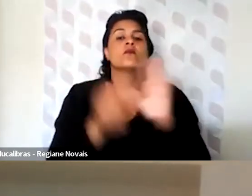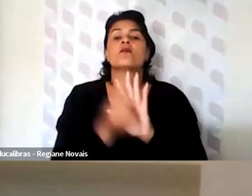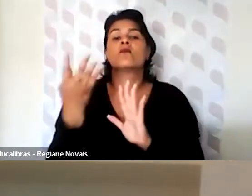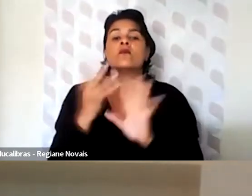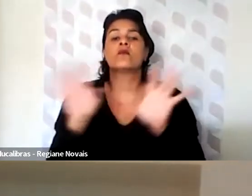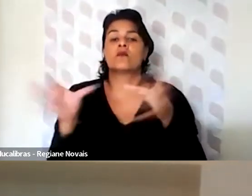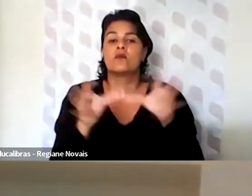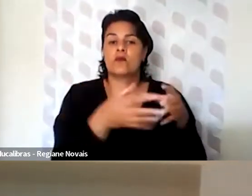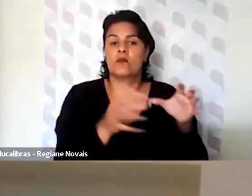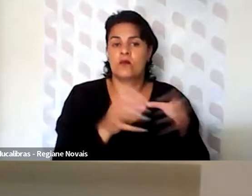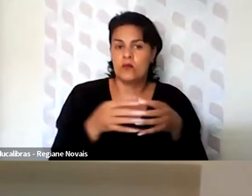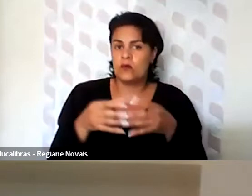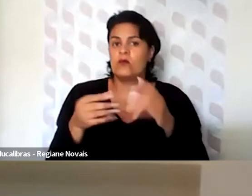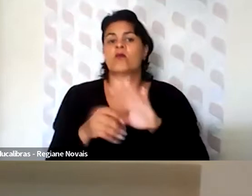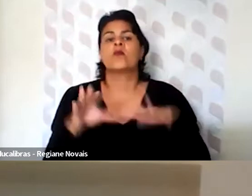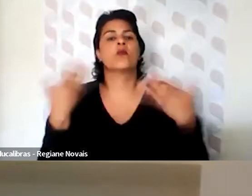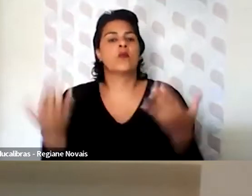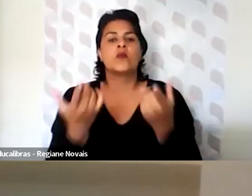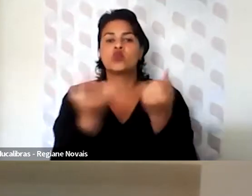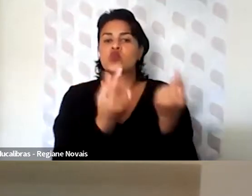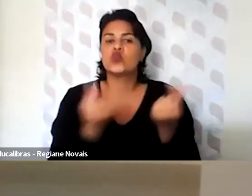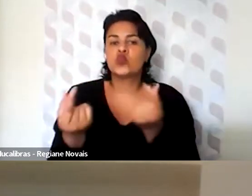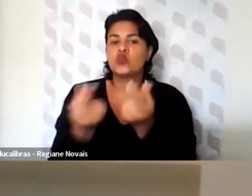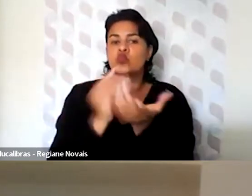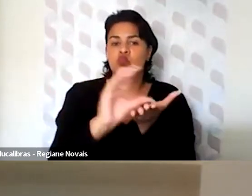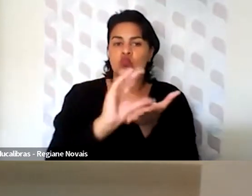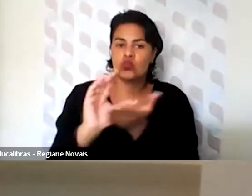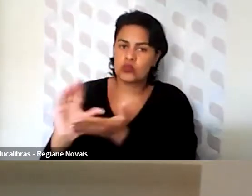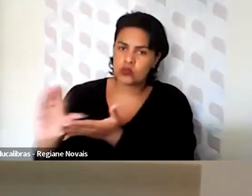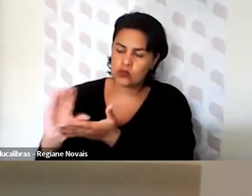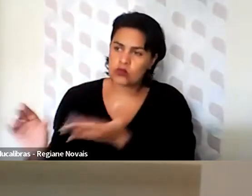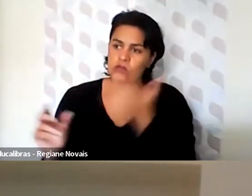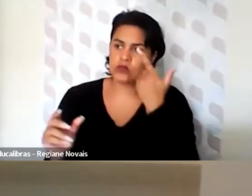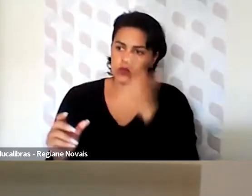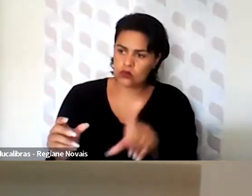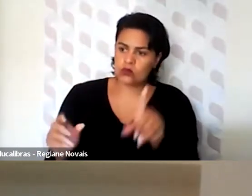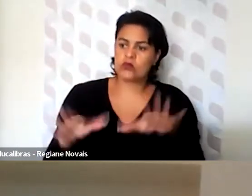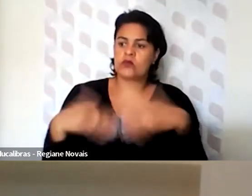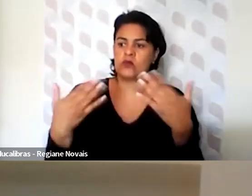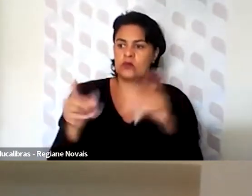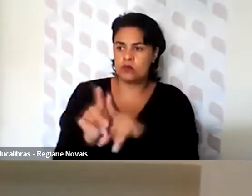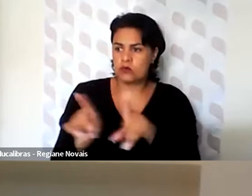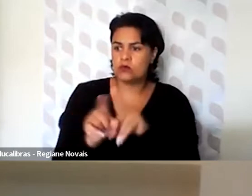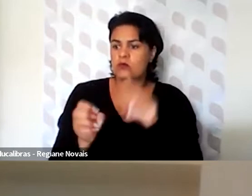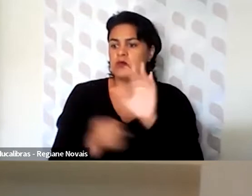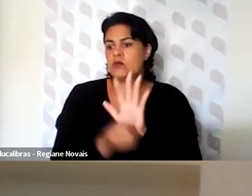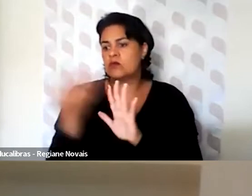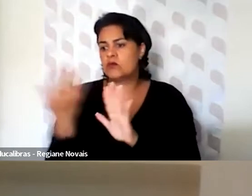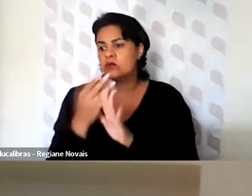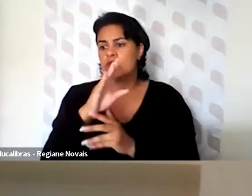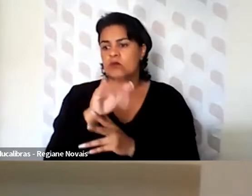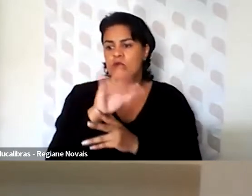de receita que está gerando para as comunidades, quanto que nós operamos em termos de bioativos na Amazônia e como